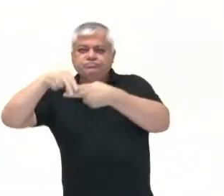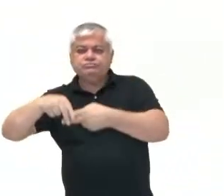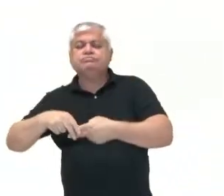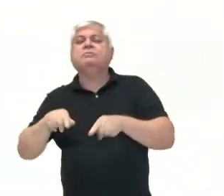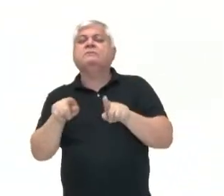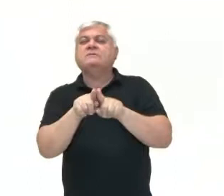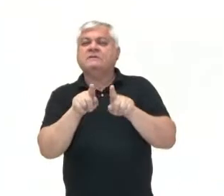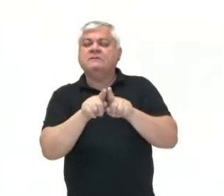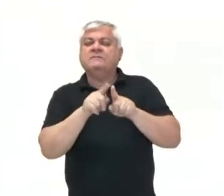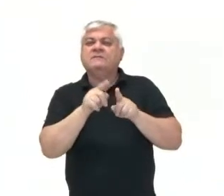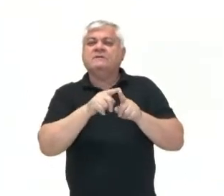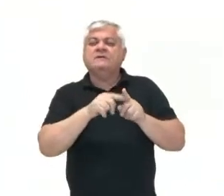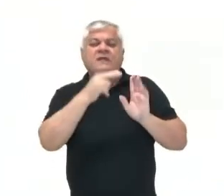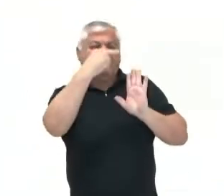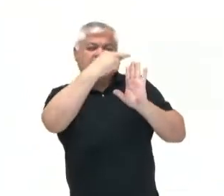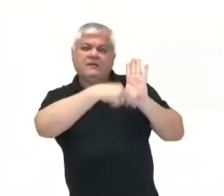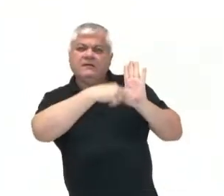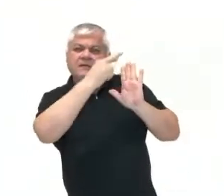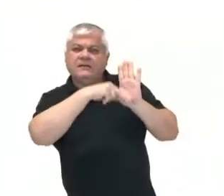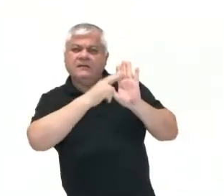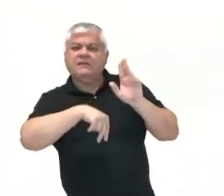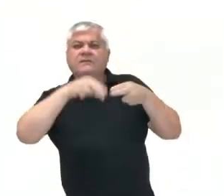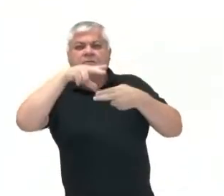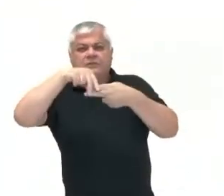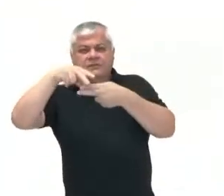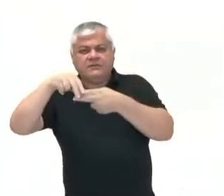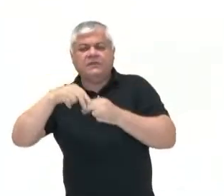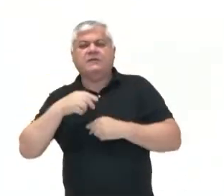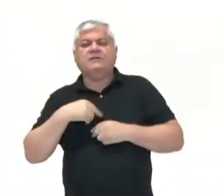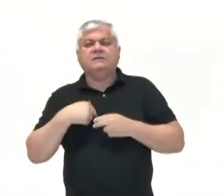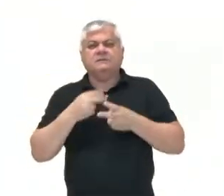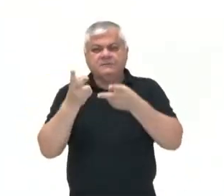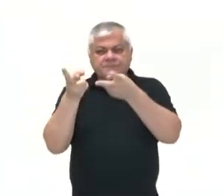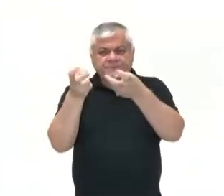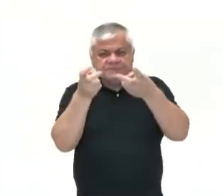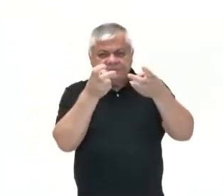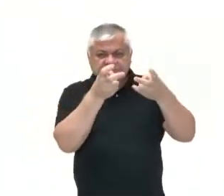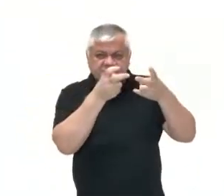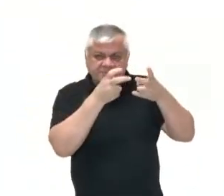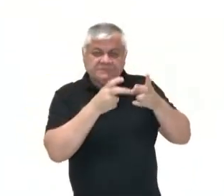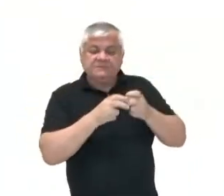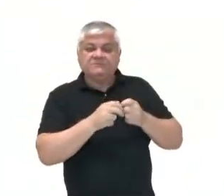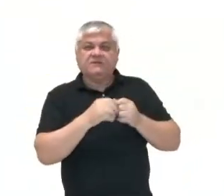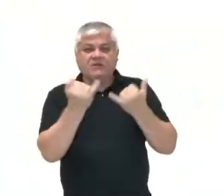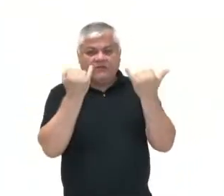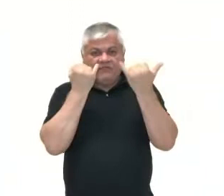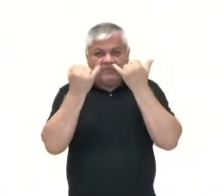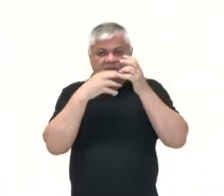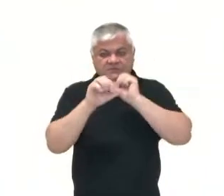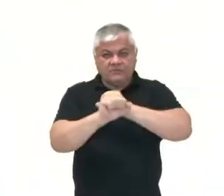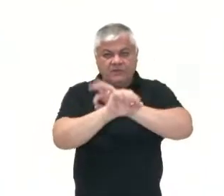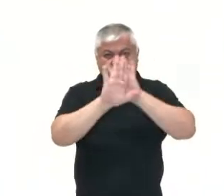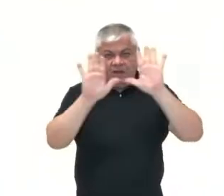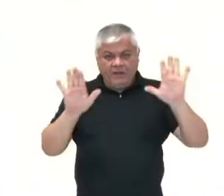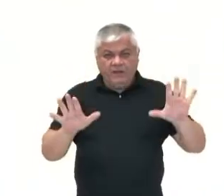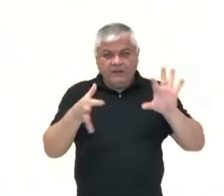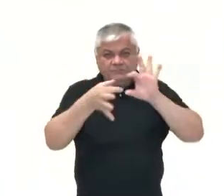apreciar a literatura de cordel, localizar informações explícitas dentro do